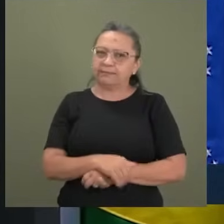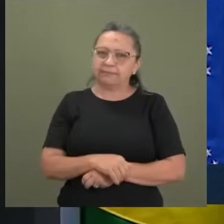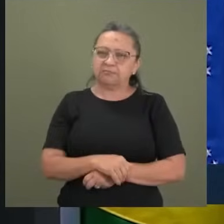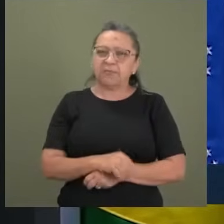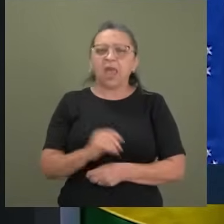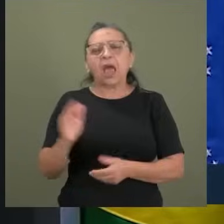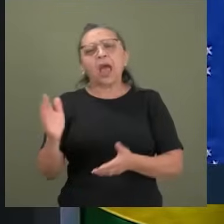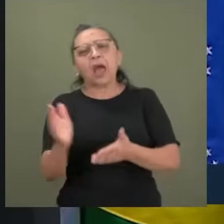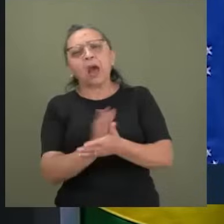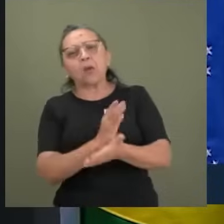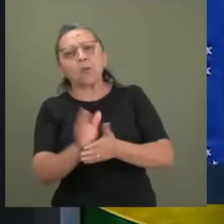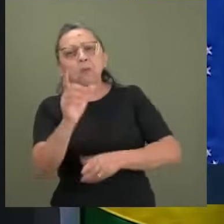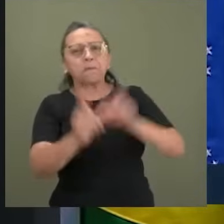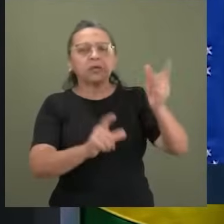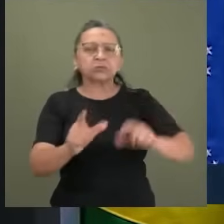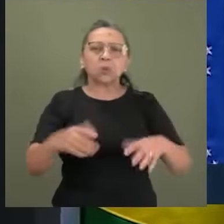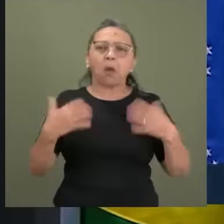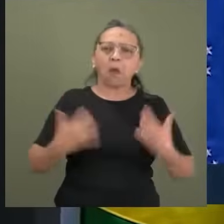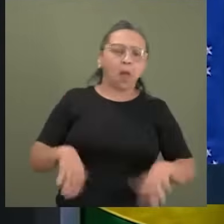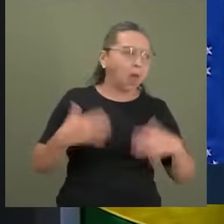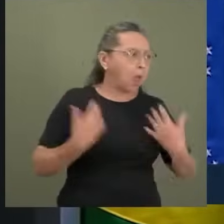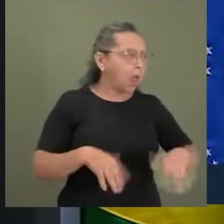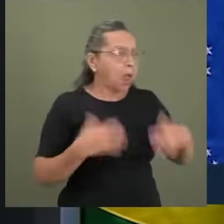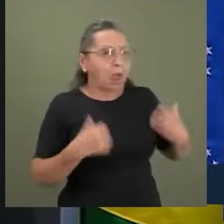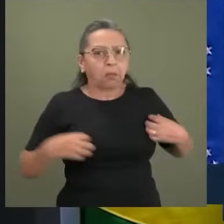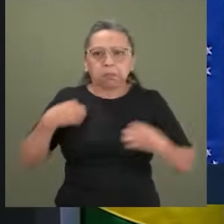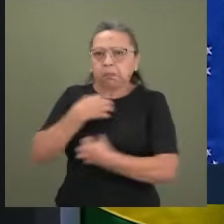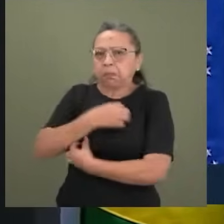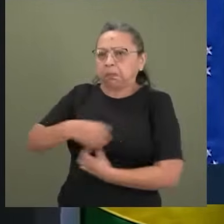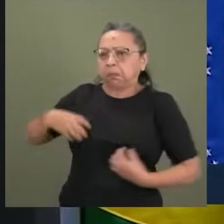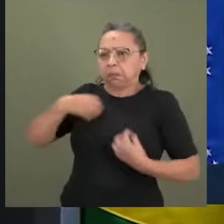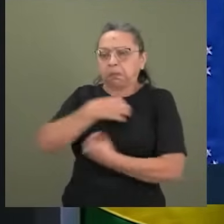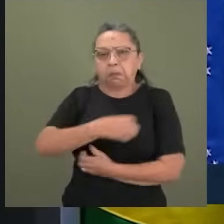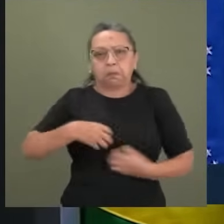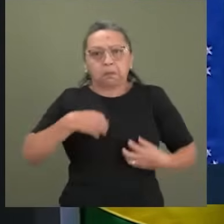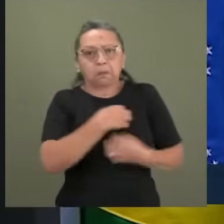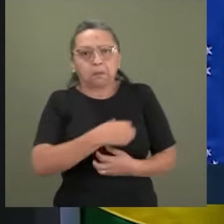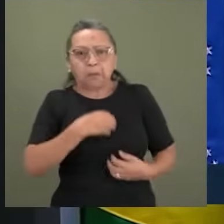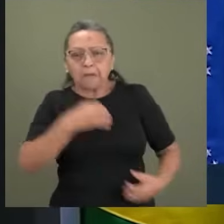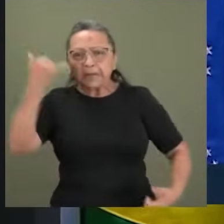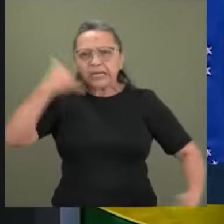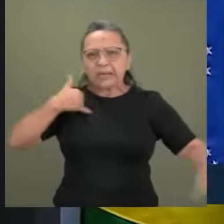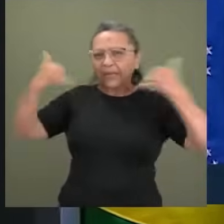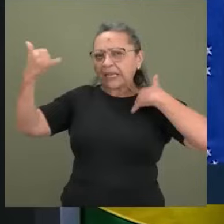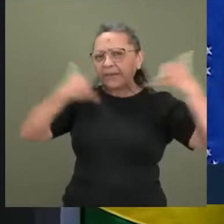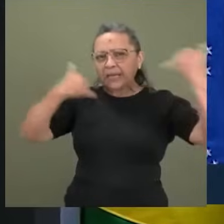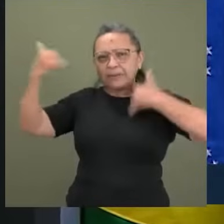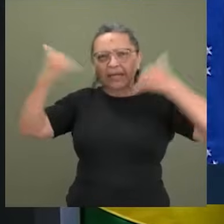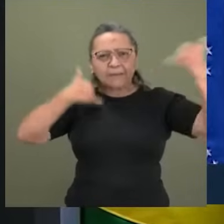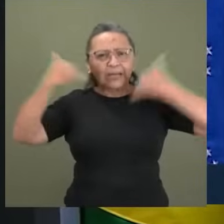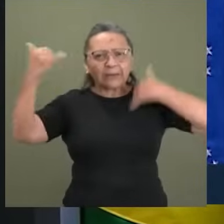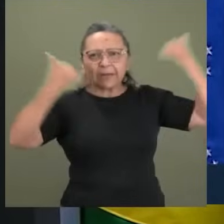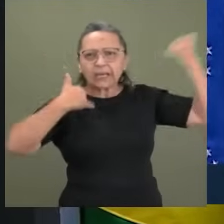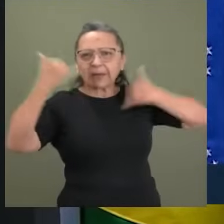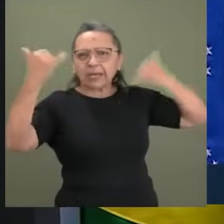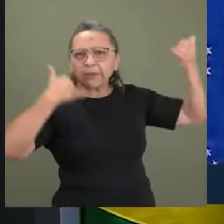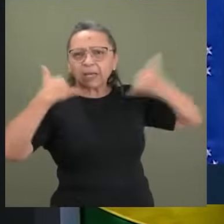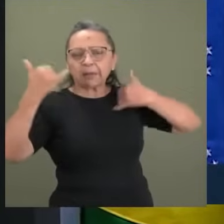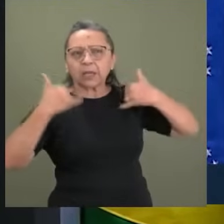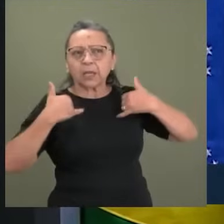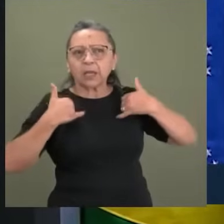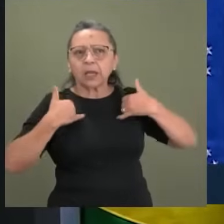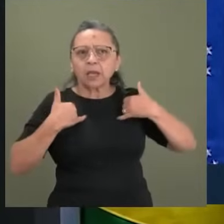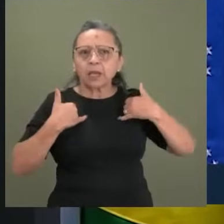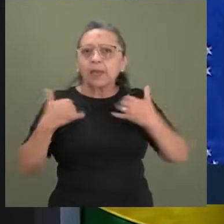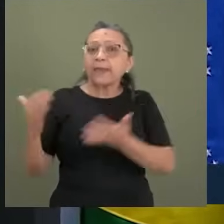que se desesperaram se angustiar lá na minha base no meu estado onde eu sou presidente me telefonando me mandando mensagem angustiados e alguns